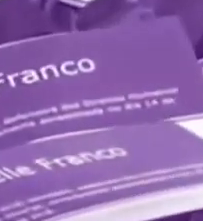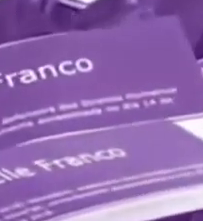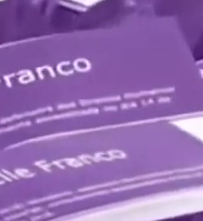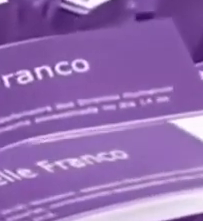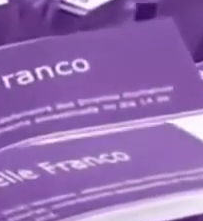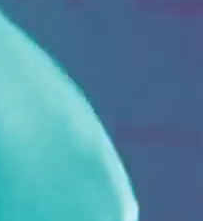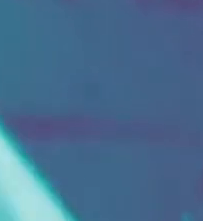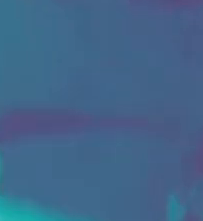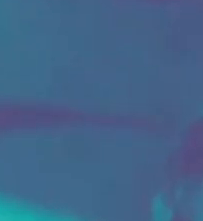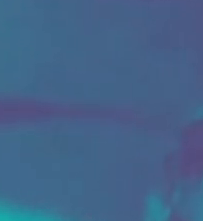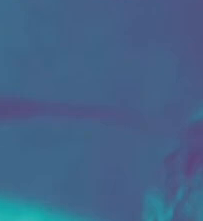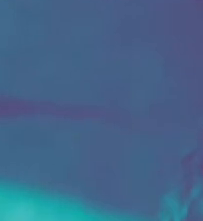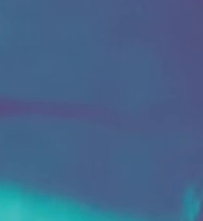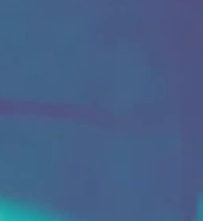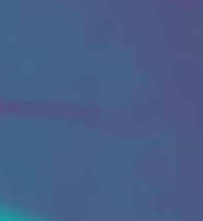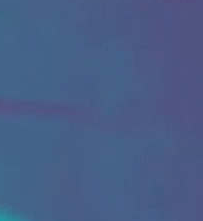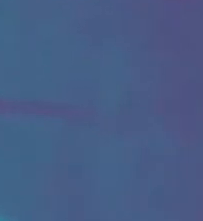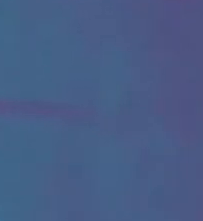acontecer.